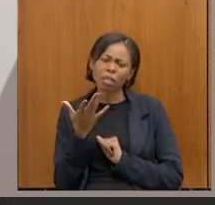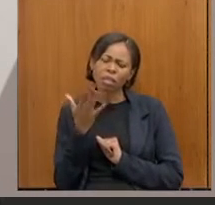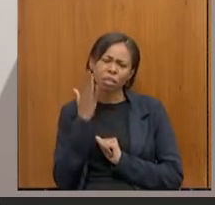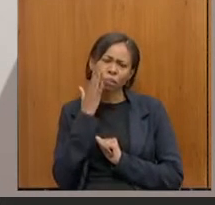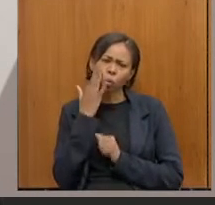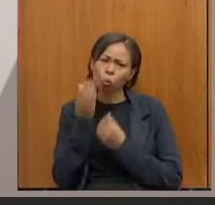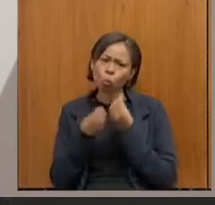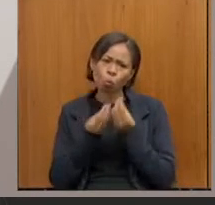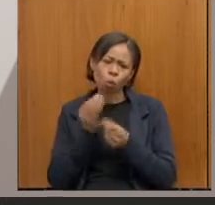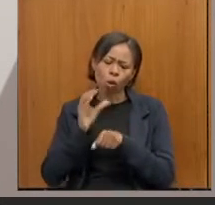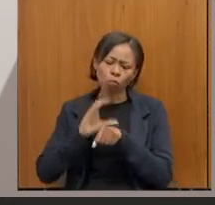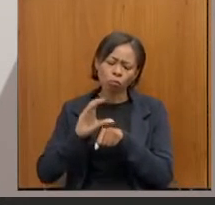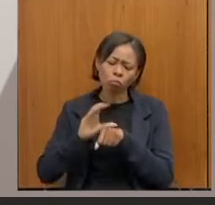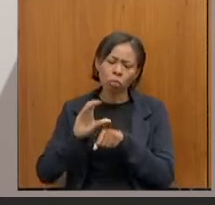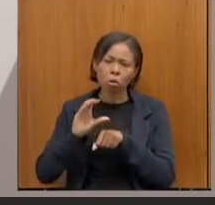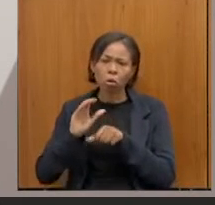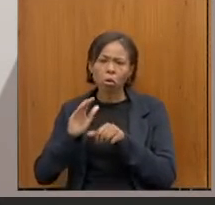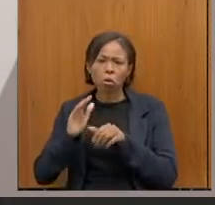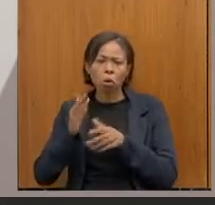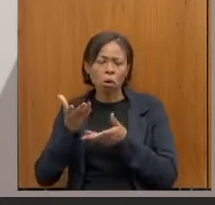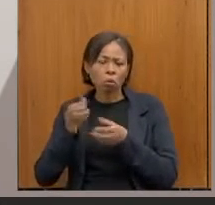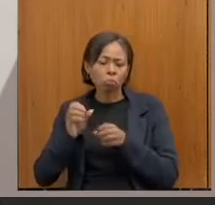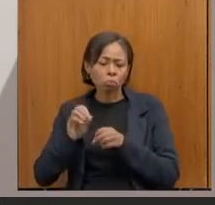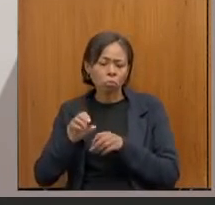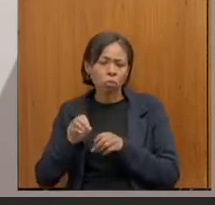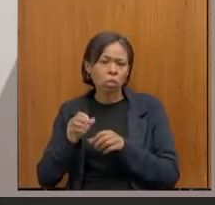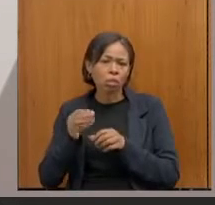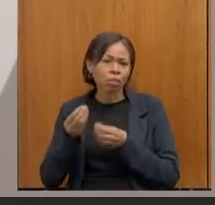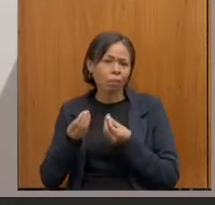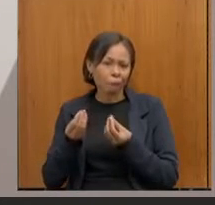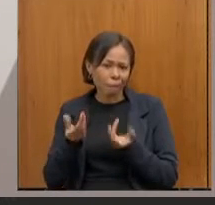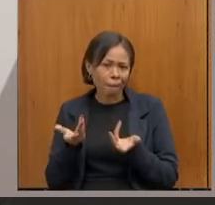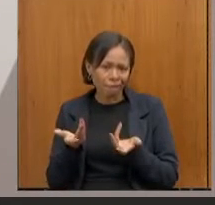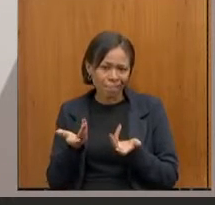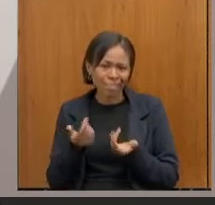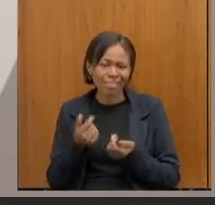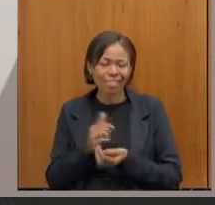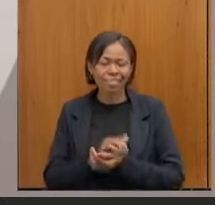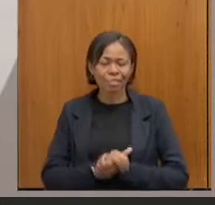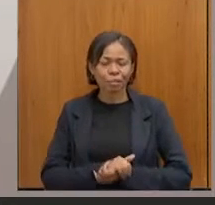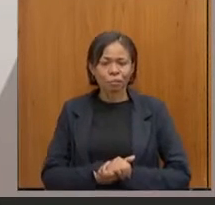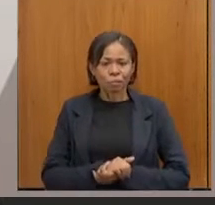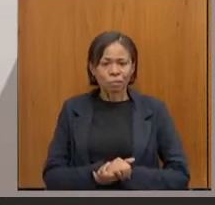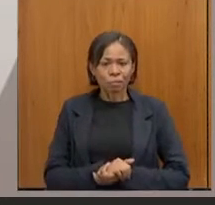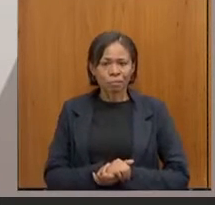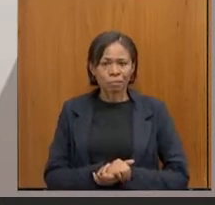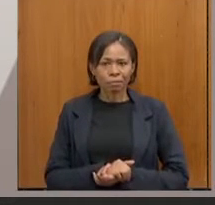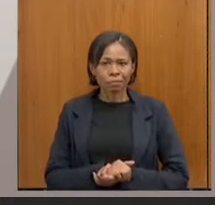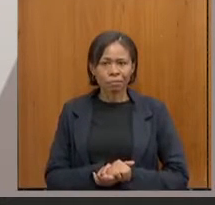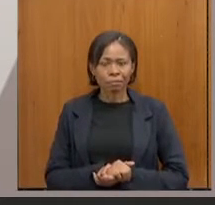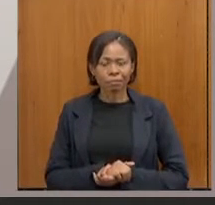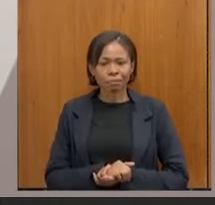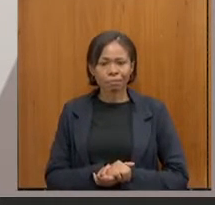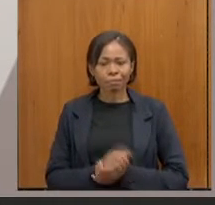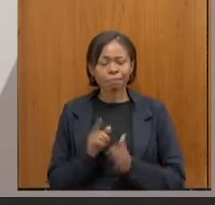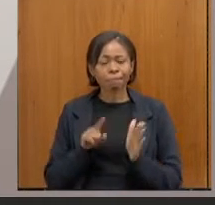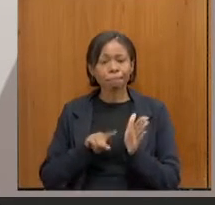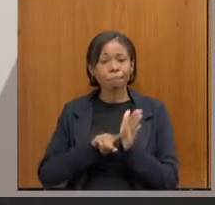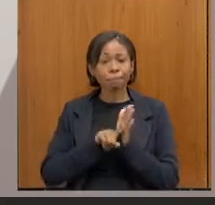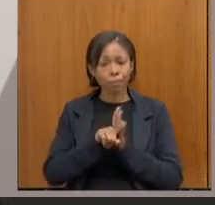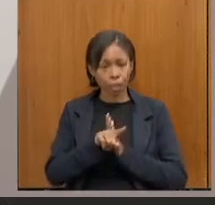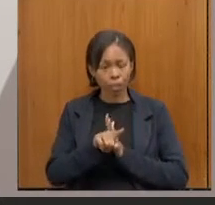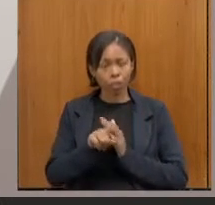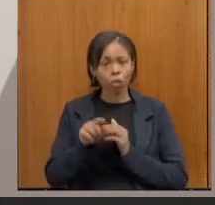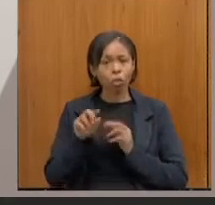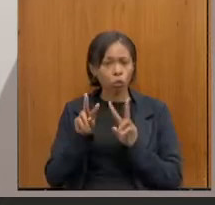capacitação e quem sabe aí também capacitar um pouquinho né sempre bom eu queria perguntar para você a